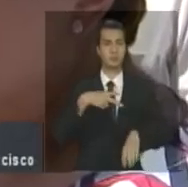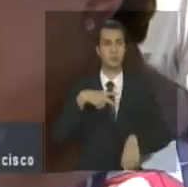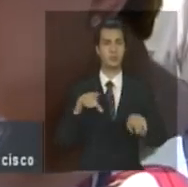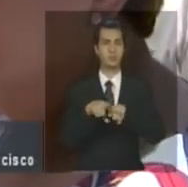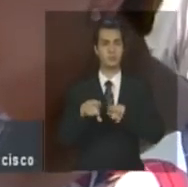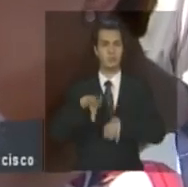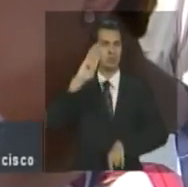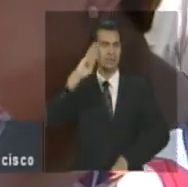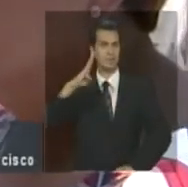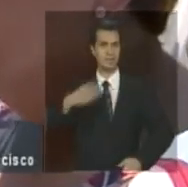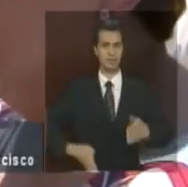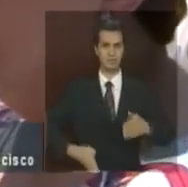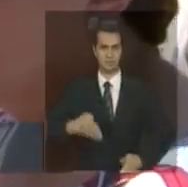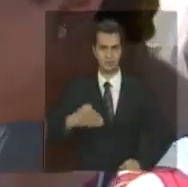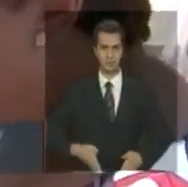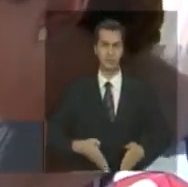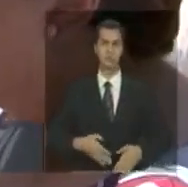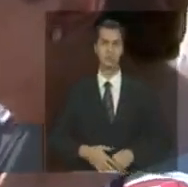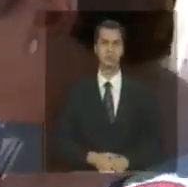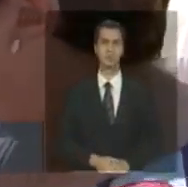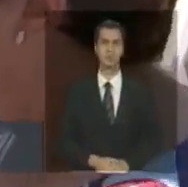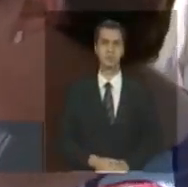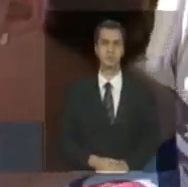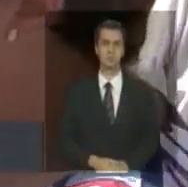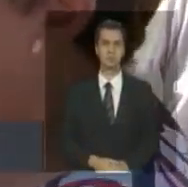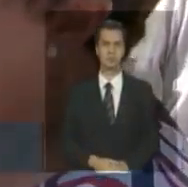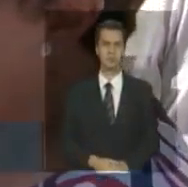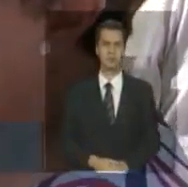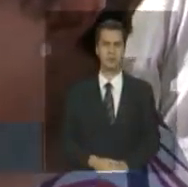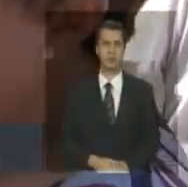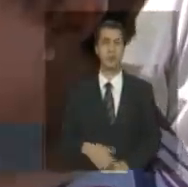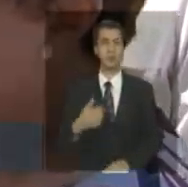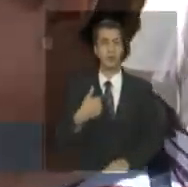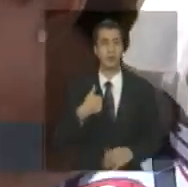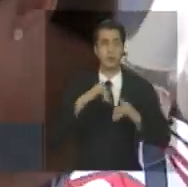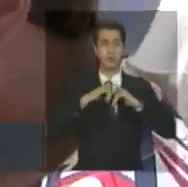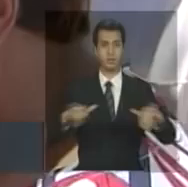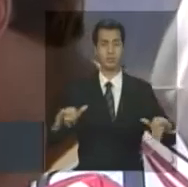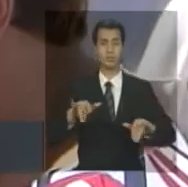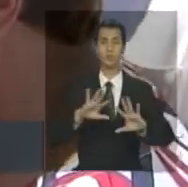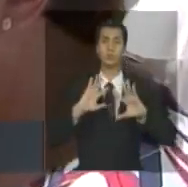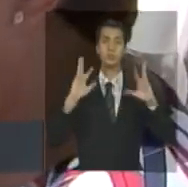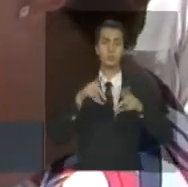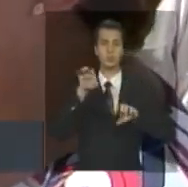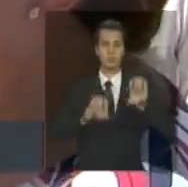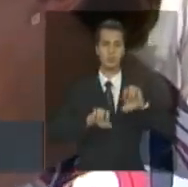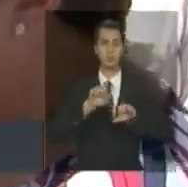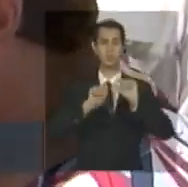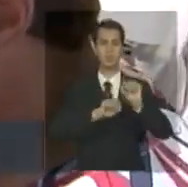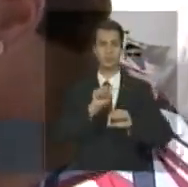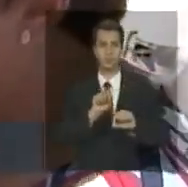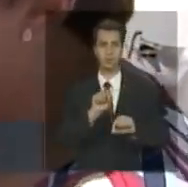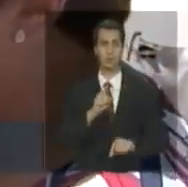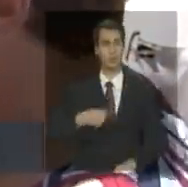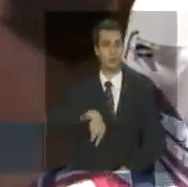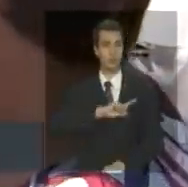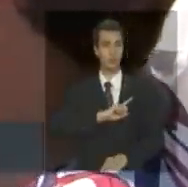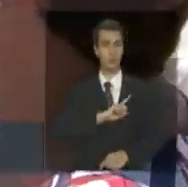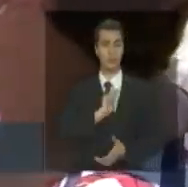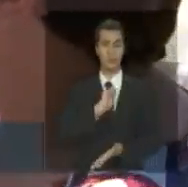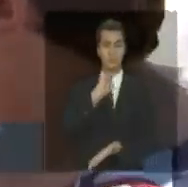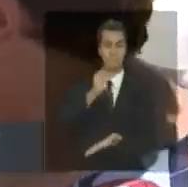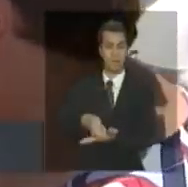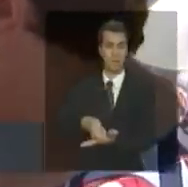recado a Isso senhora não vai dar para os acontecia antes, consórcios? presidente. O recado que eu vou dar para os consórcios é o seguinte: nós não atrasamos